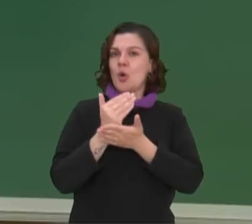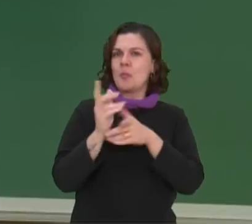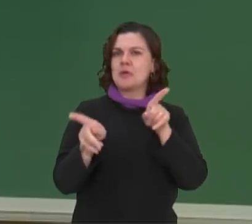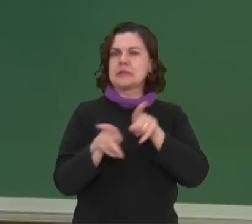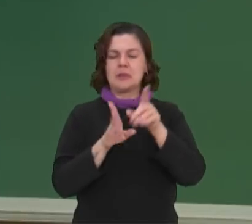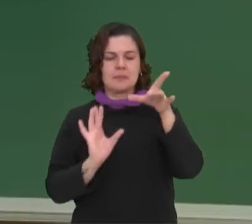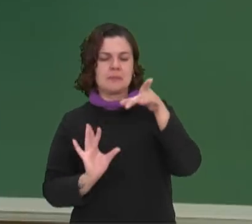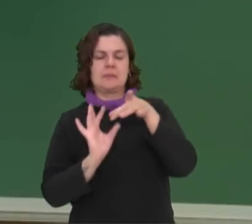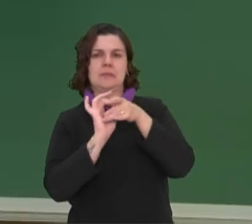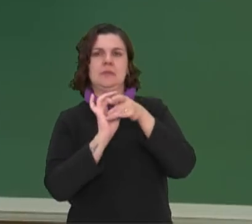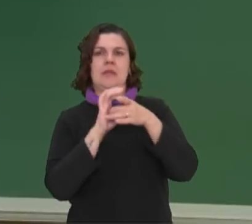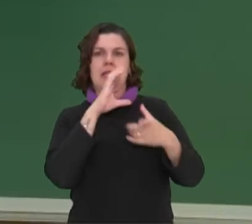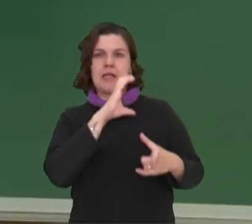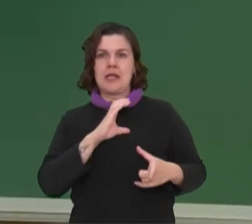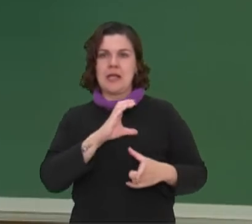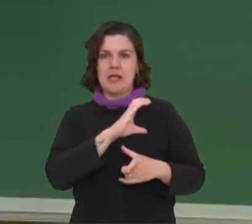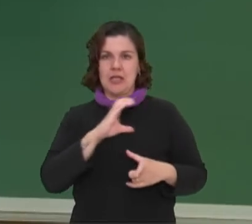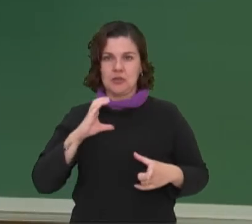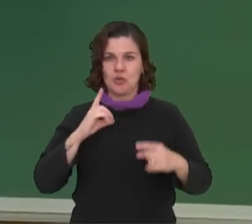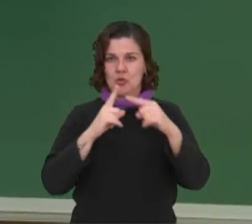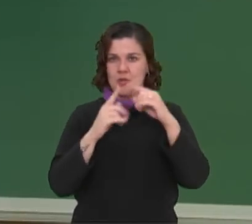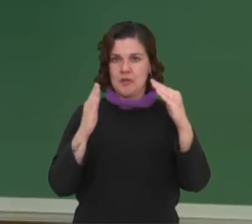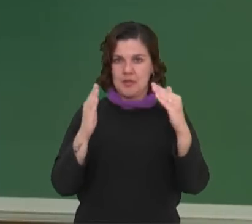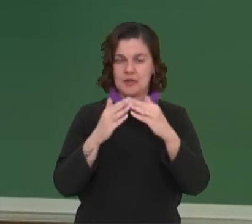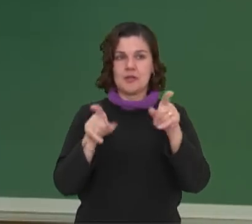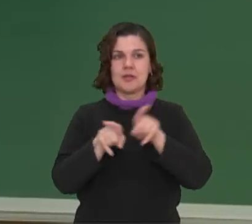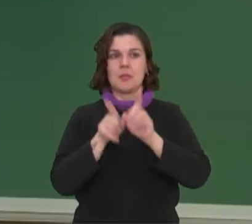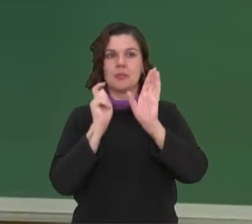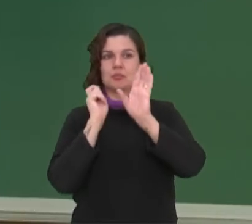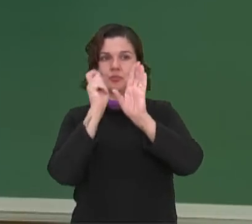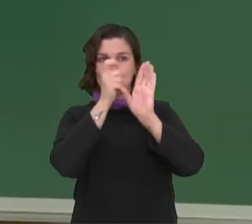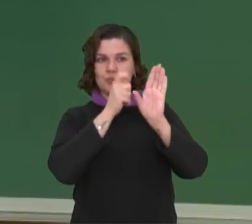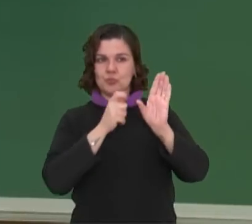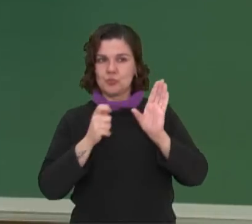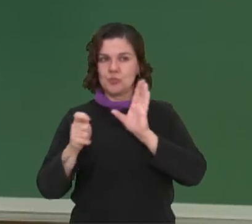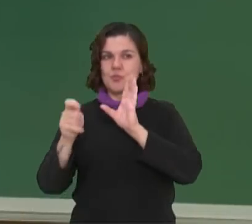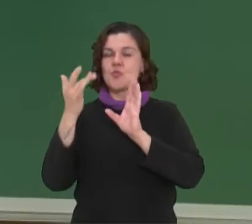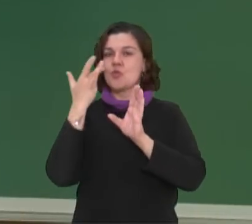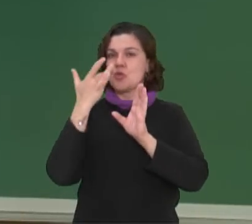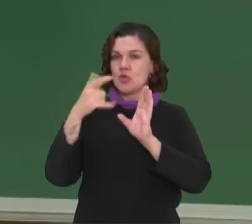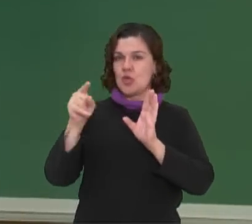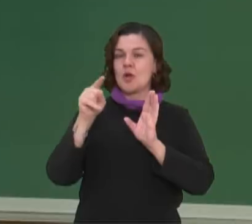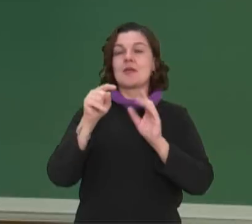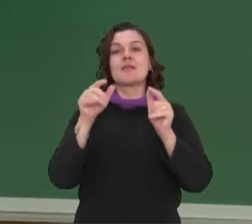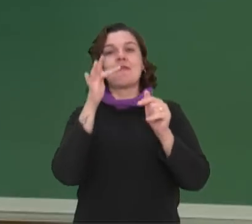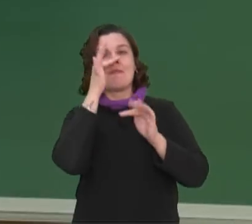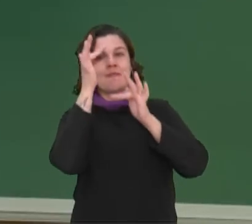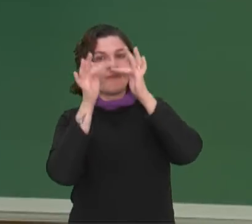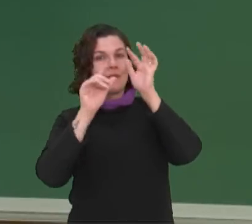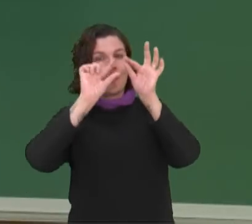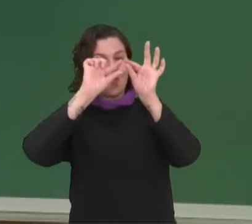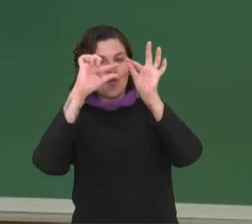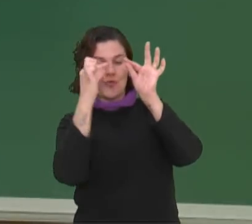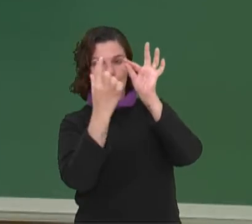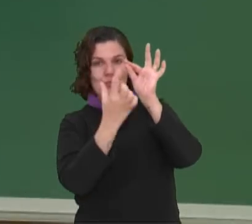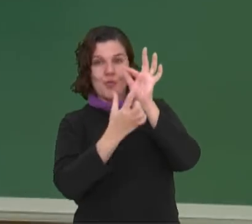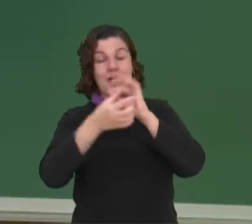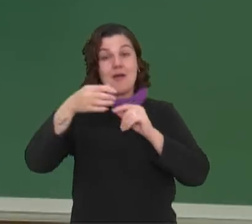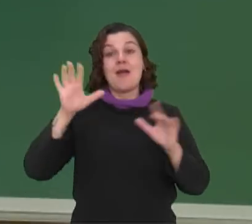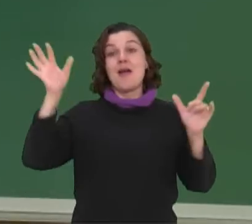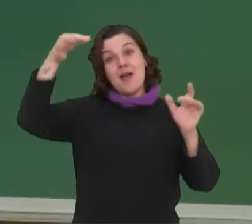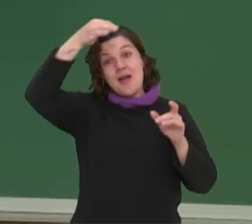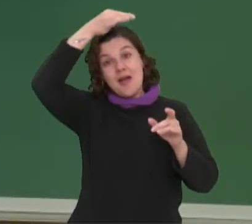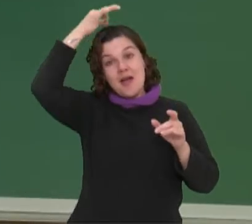ao catolicismo e com o uso da talha dourada, motivos florais e curvilíneos, anjos